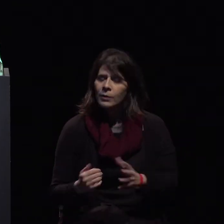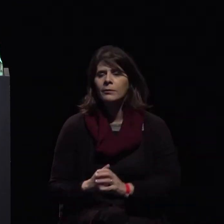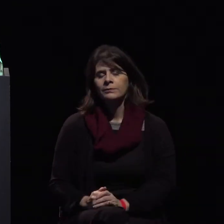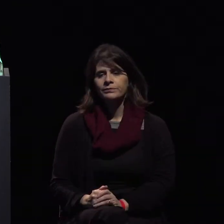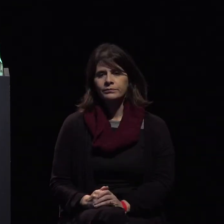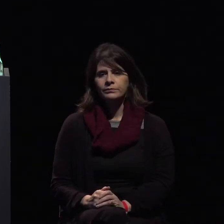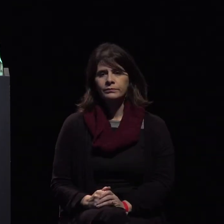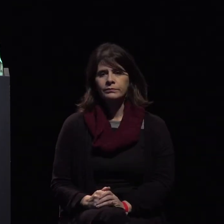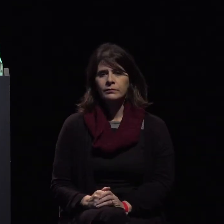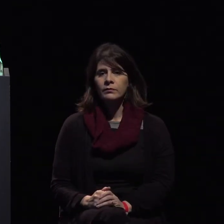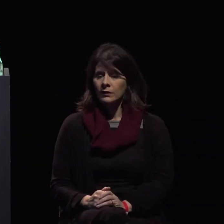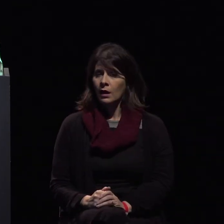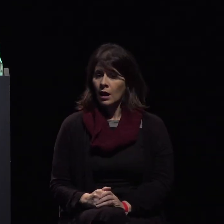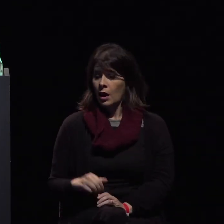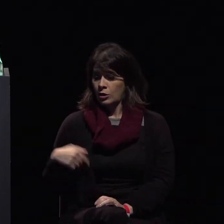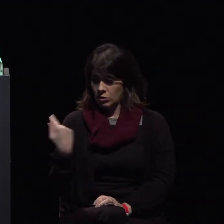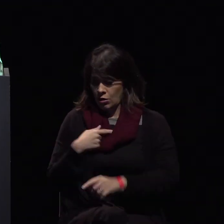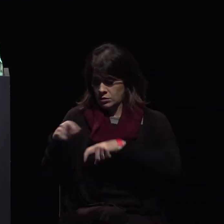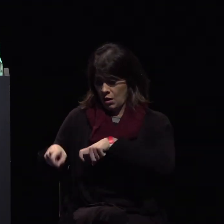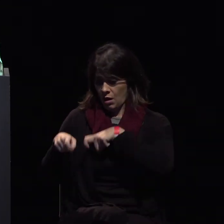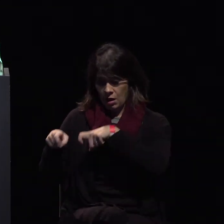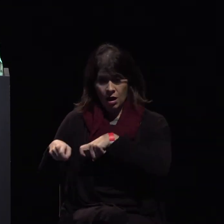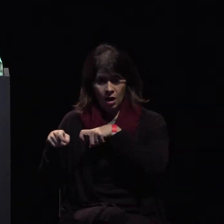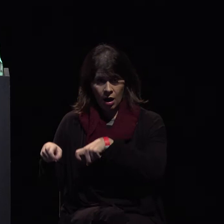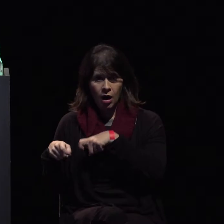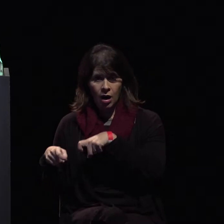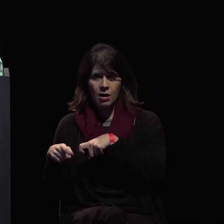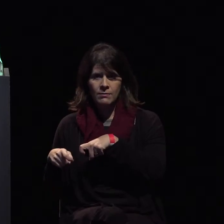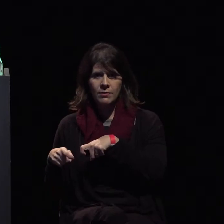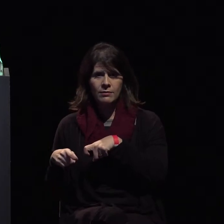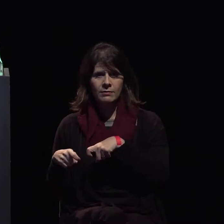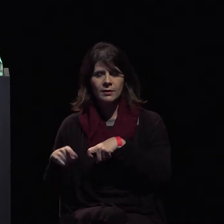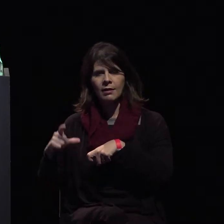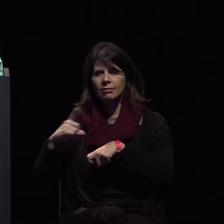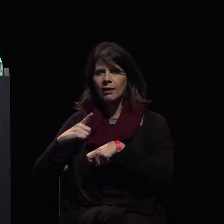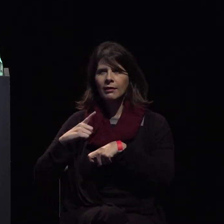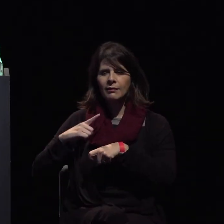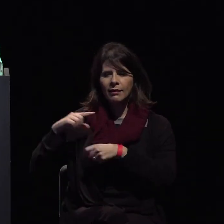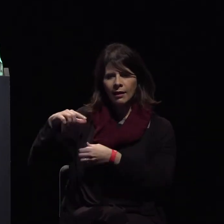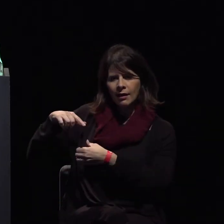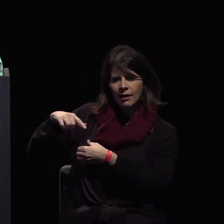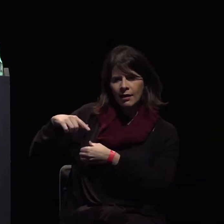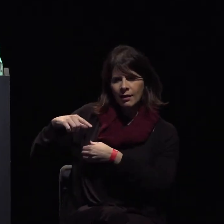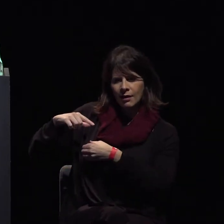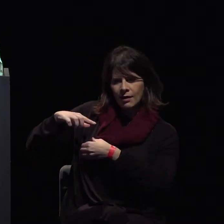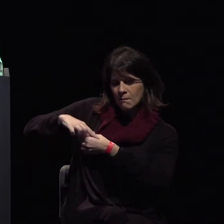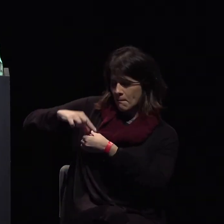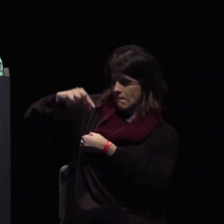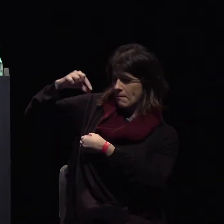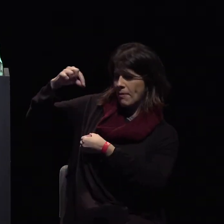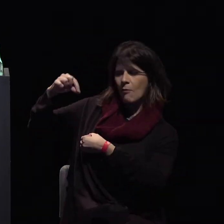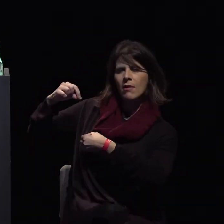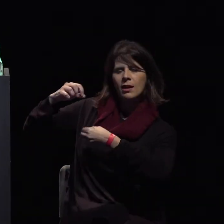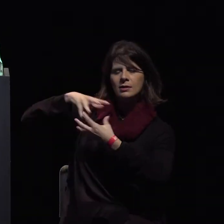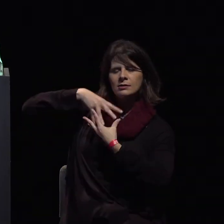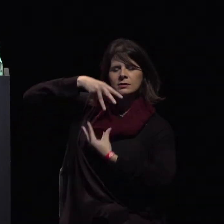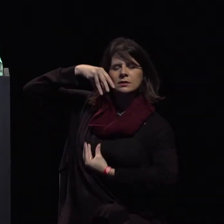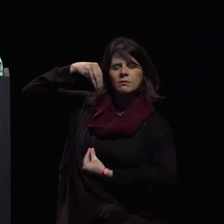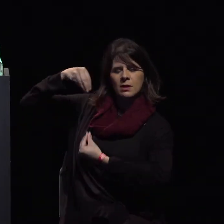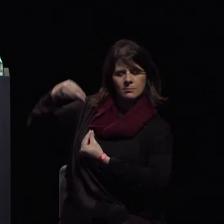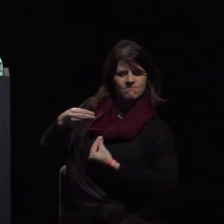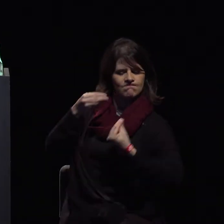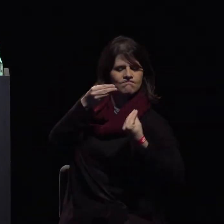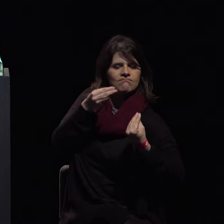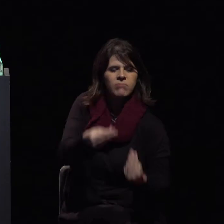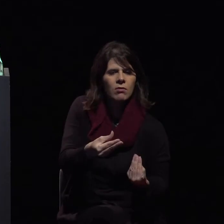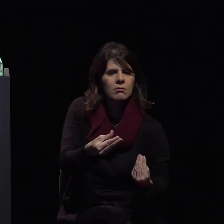quando a gente do campo planta o espírito de Palmares e dá vazão ao desejo de criar um quilombo e